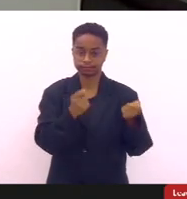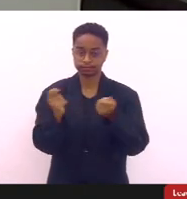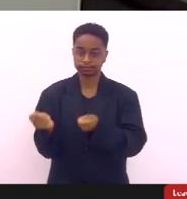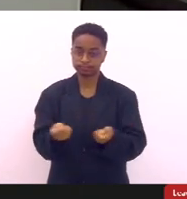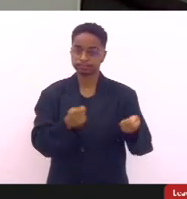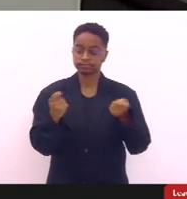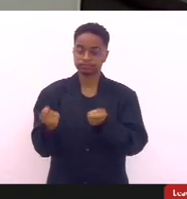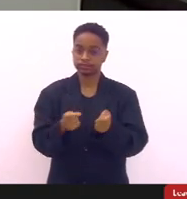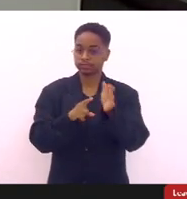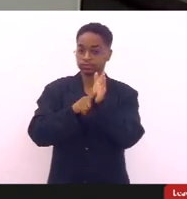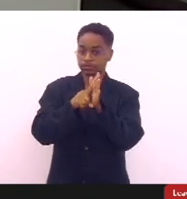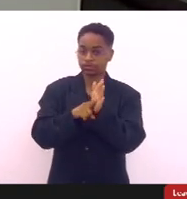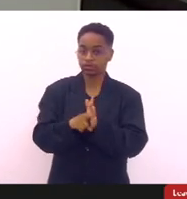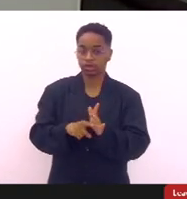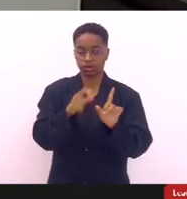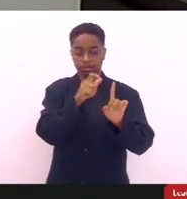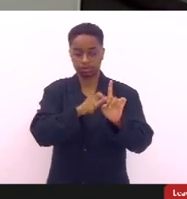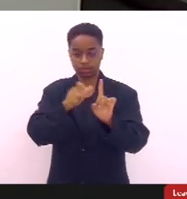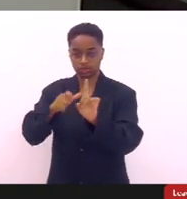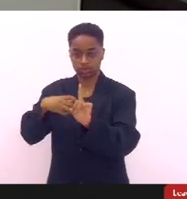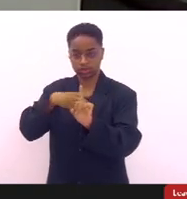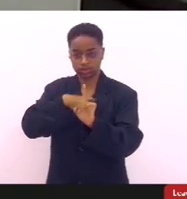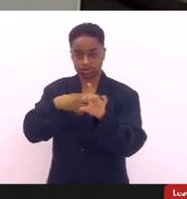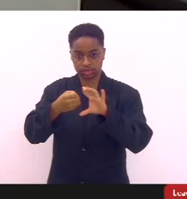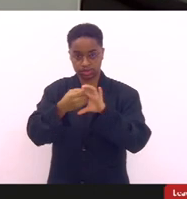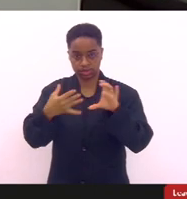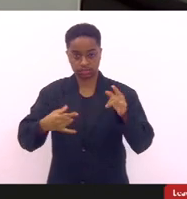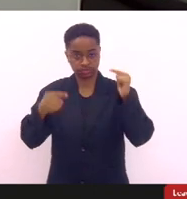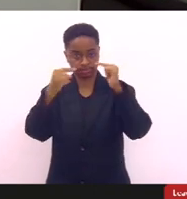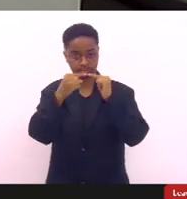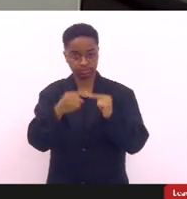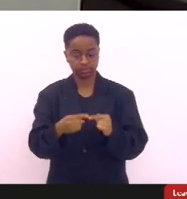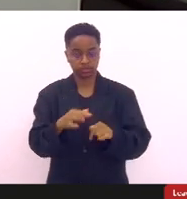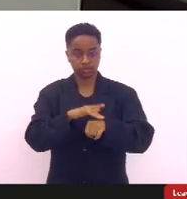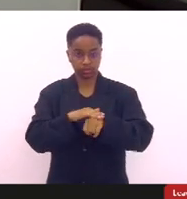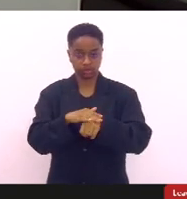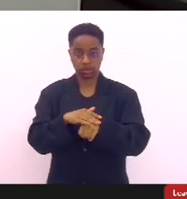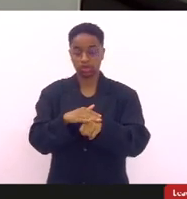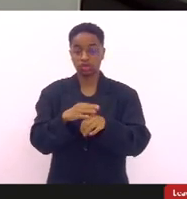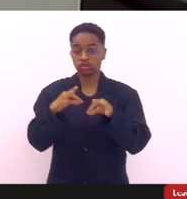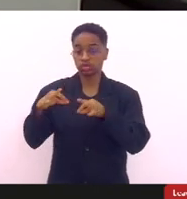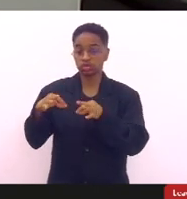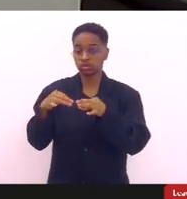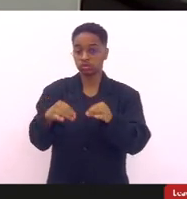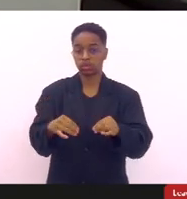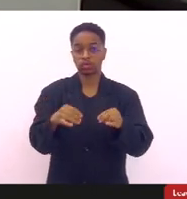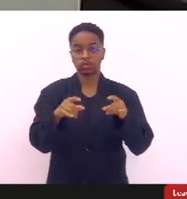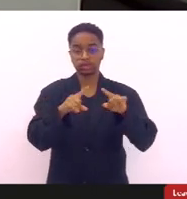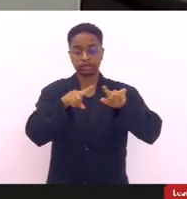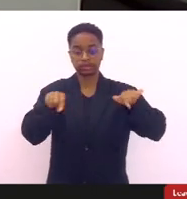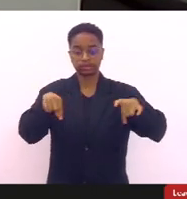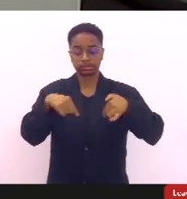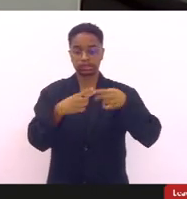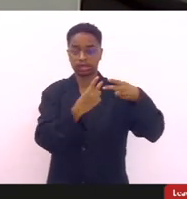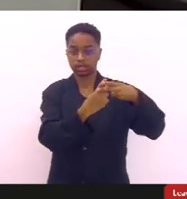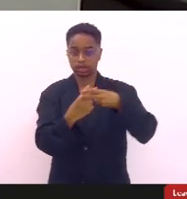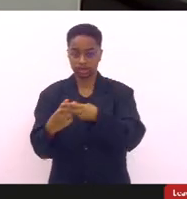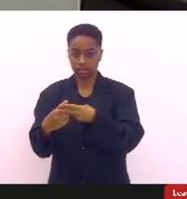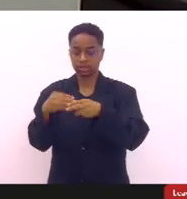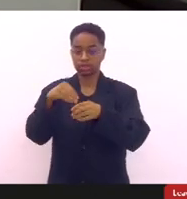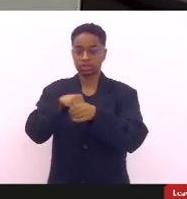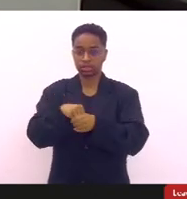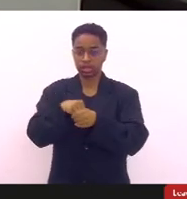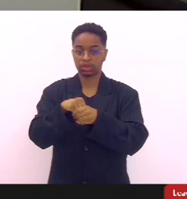pessoas sintomáticas, sintomática respiratória em todas as celas das unidades prisionais. É